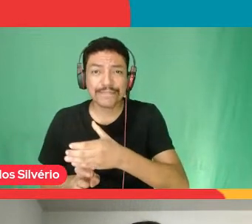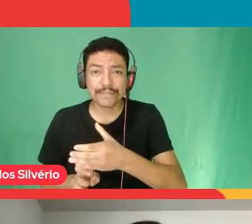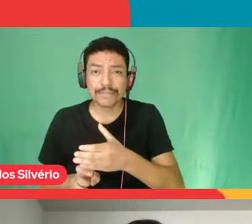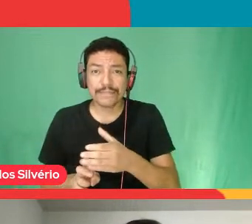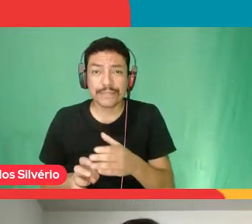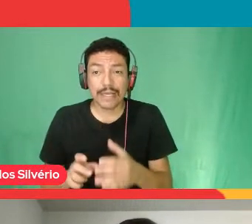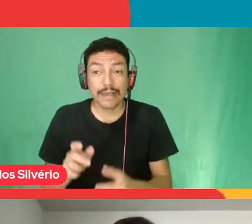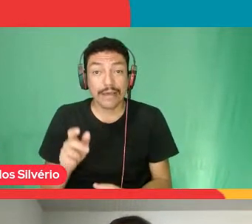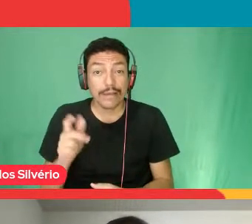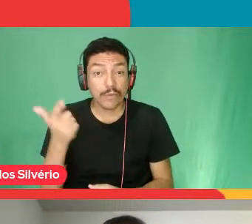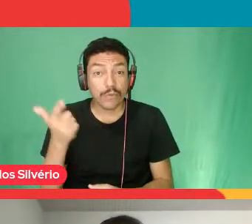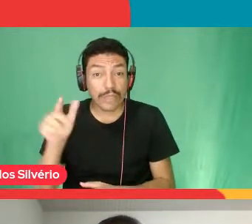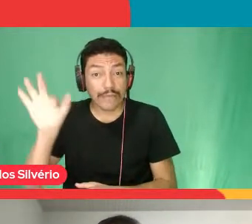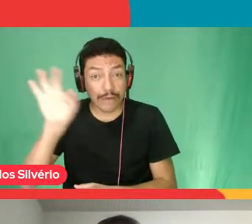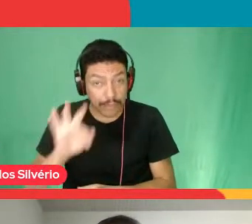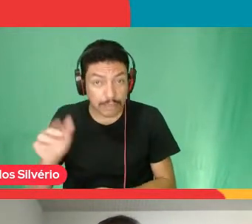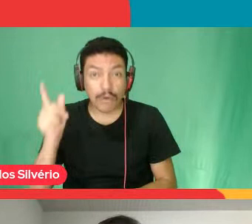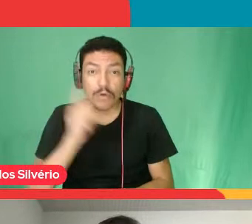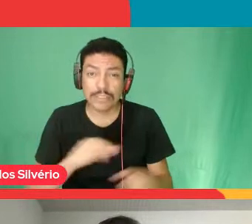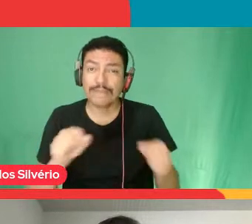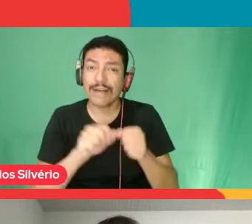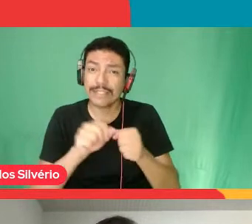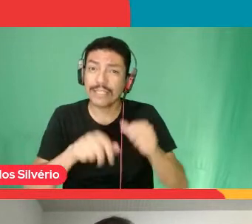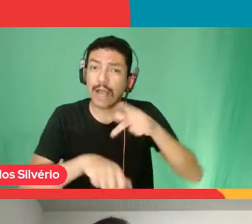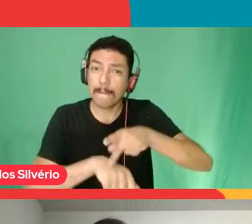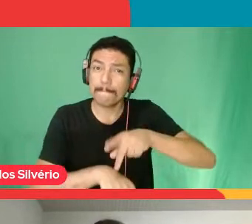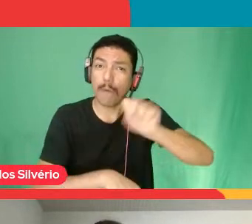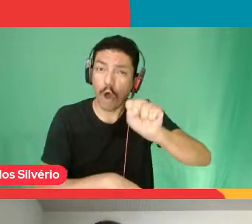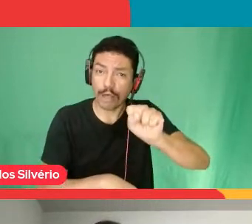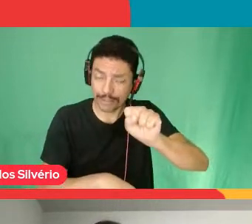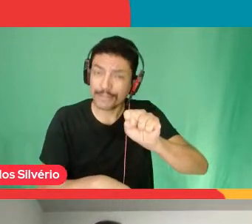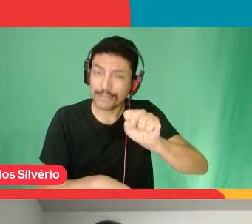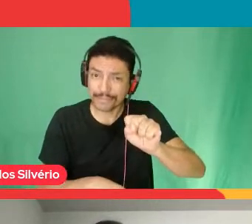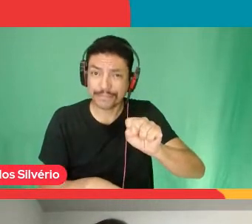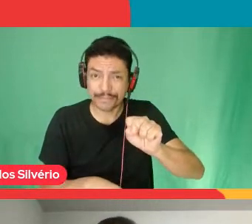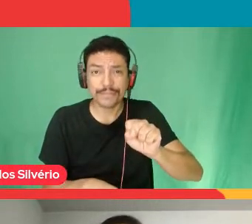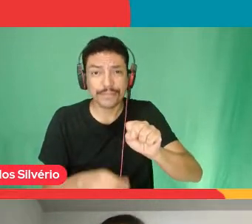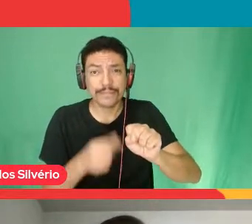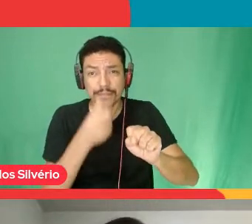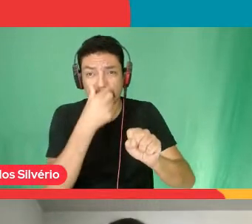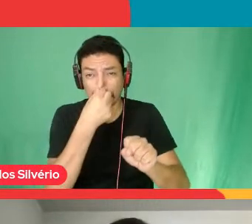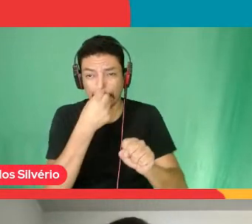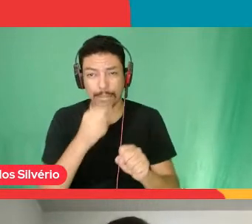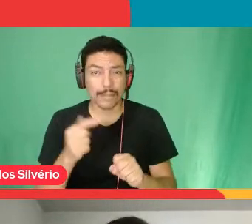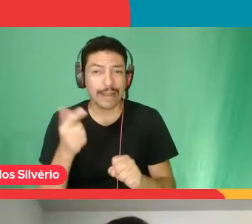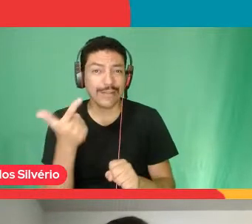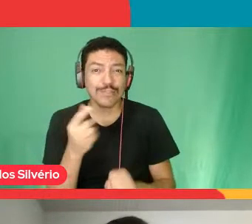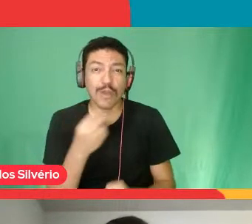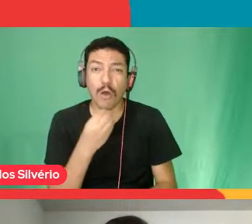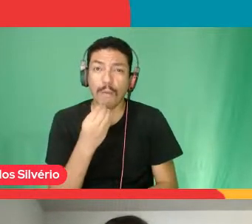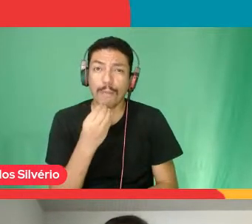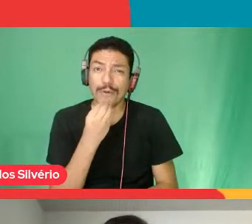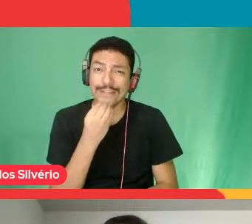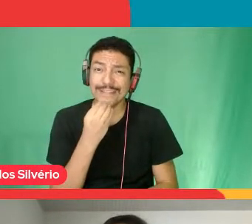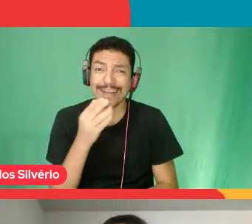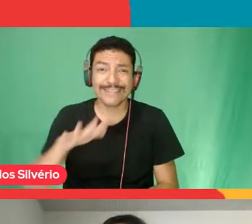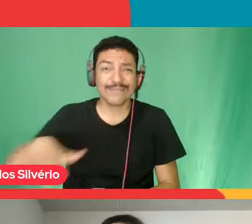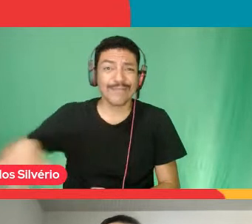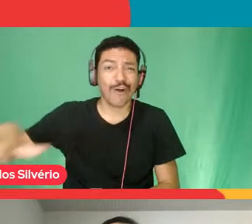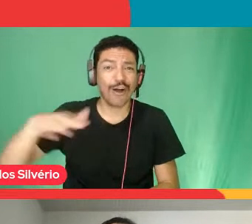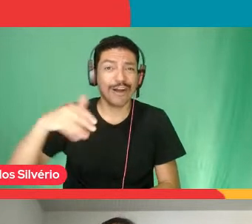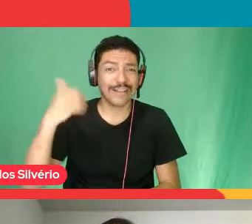tendo graduação na área, eu consegui fazer a pós. E eu não tinha oportunidade no mercado. E